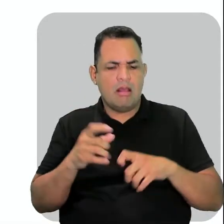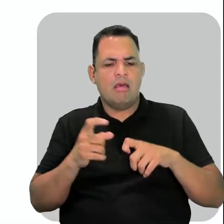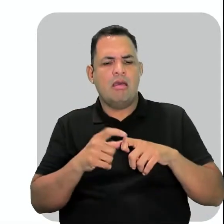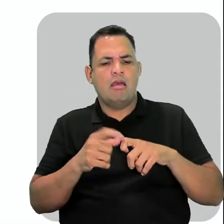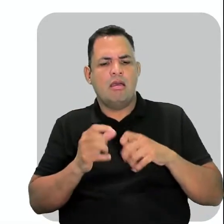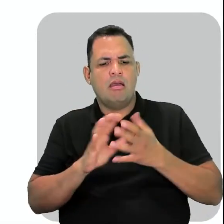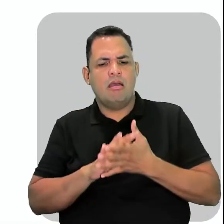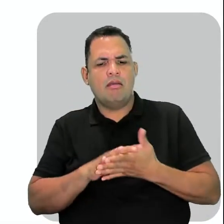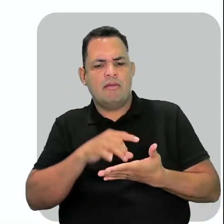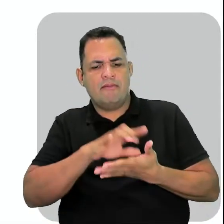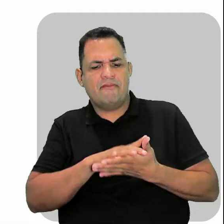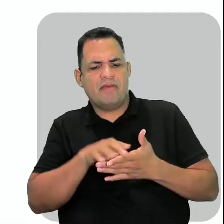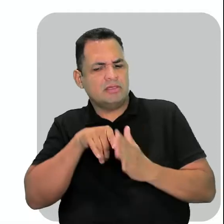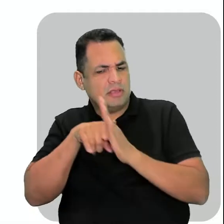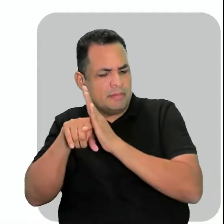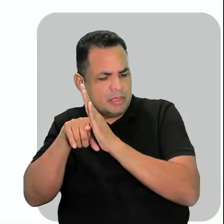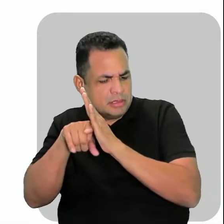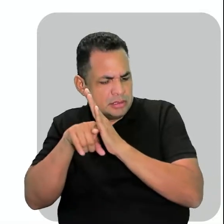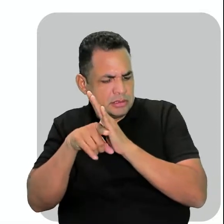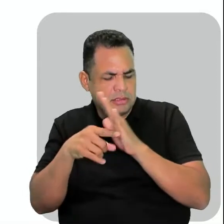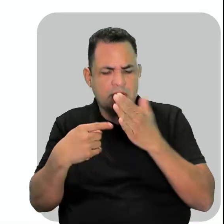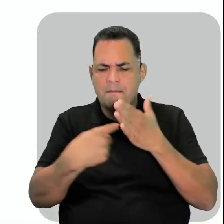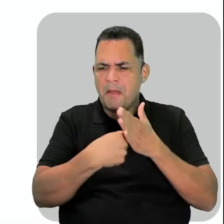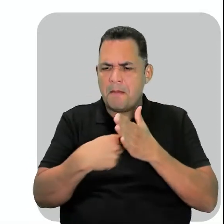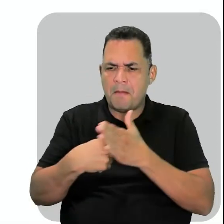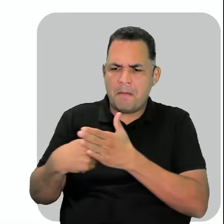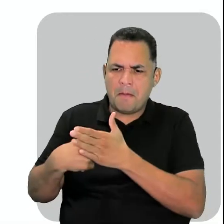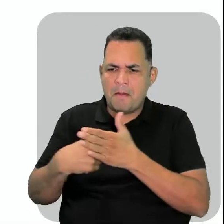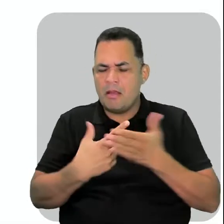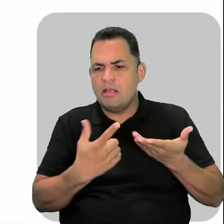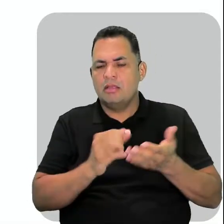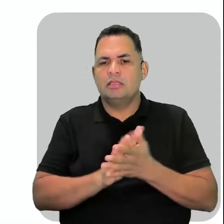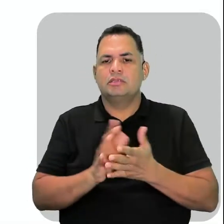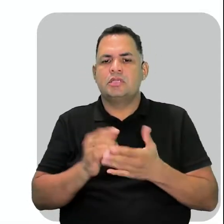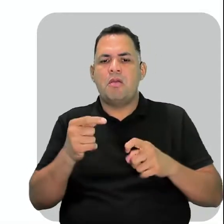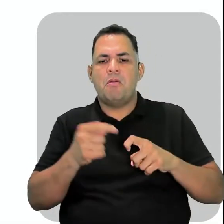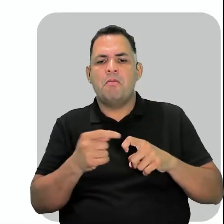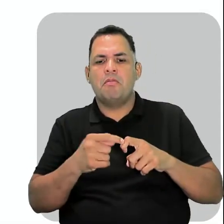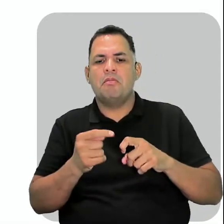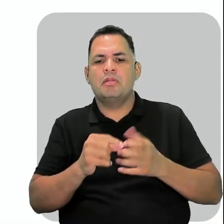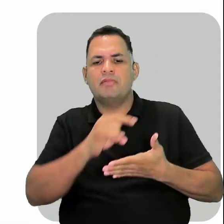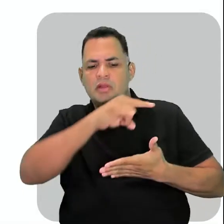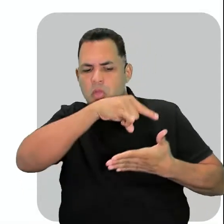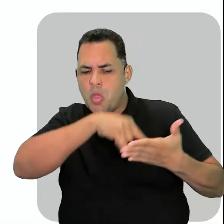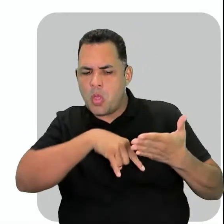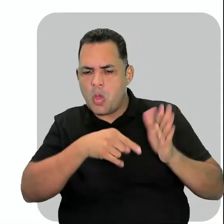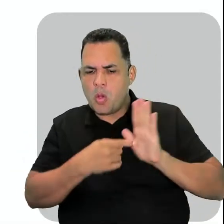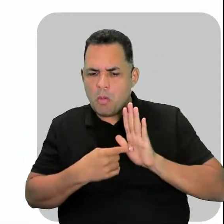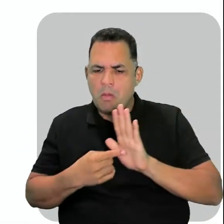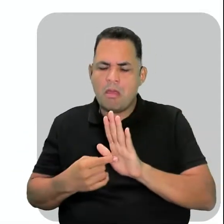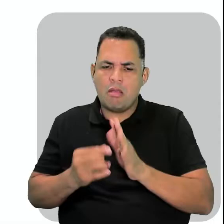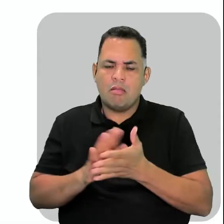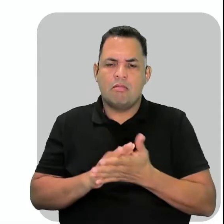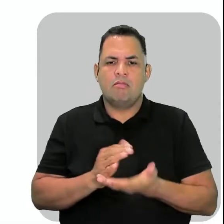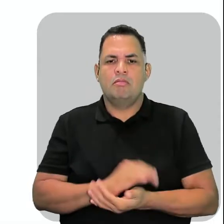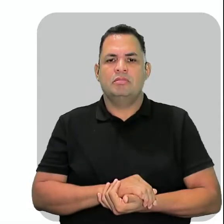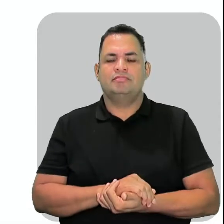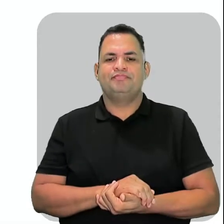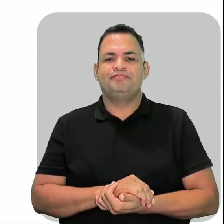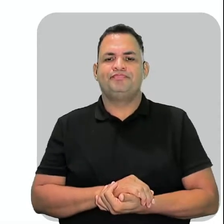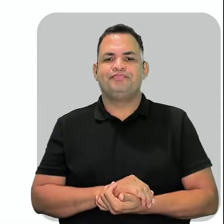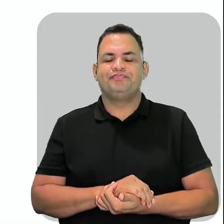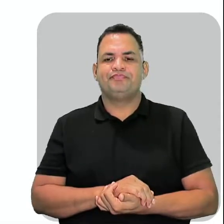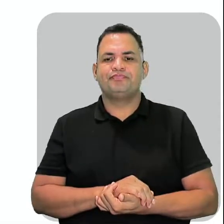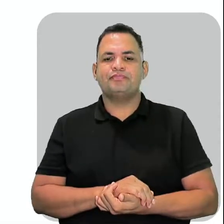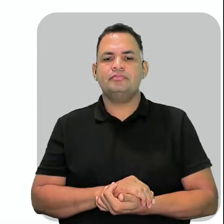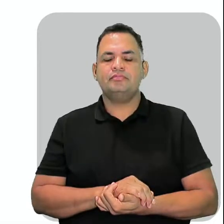um check-up, vê como é que tá. E aí, o médico vai te recomendar alguma coisa boa para você, tá bom? Então,